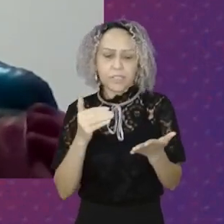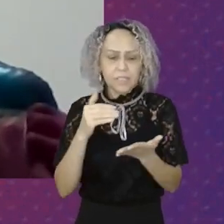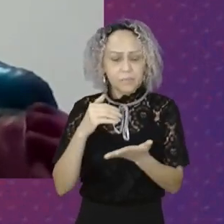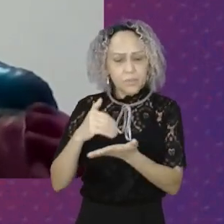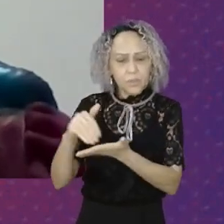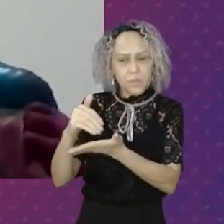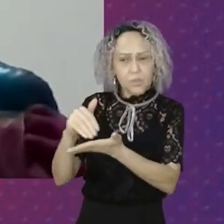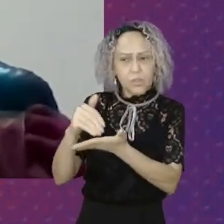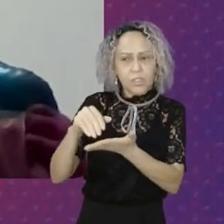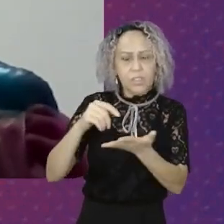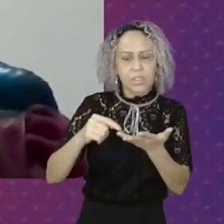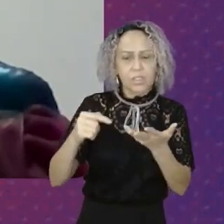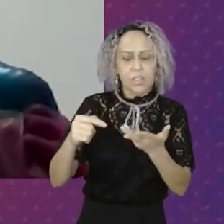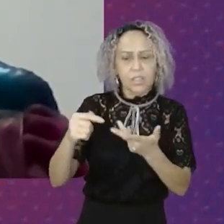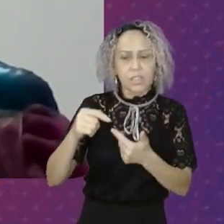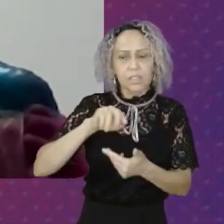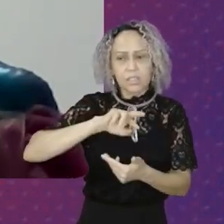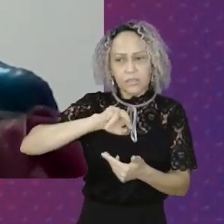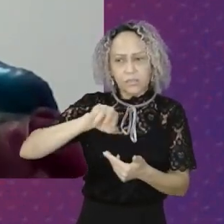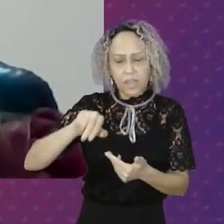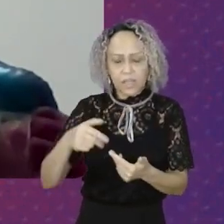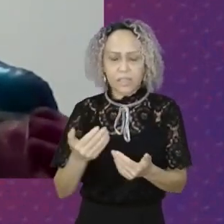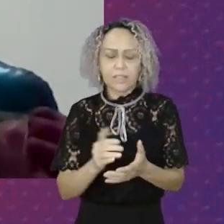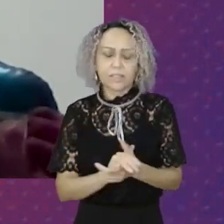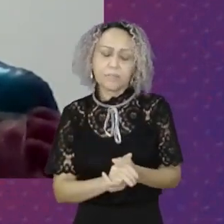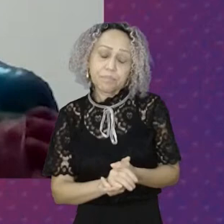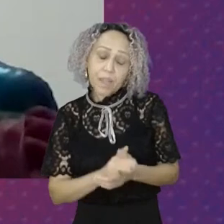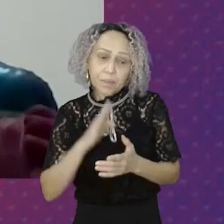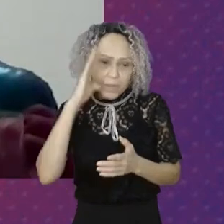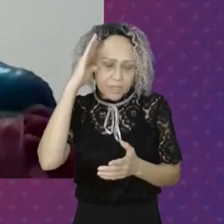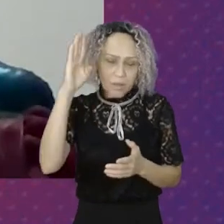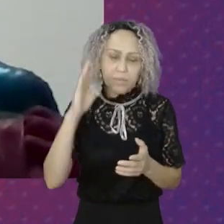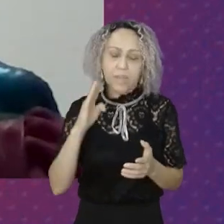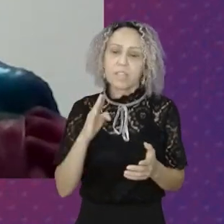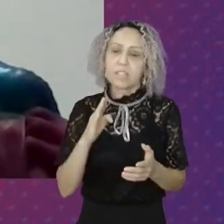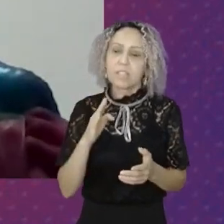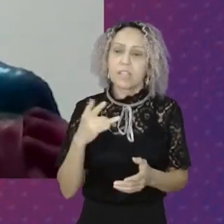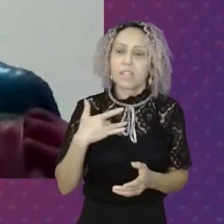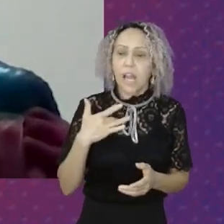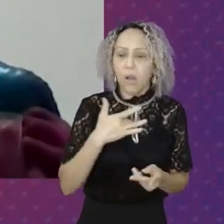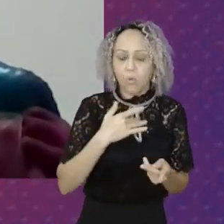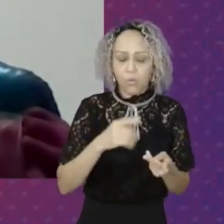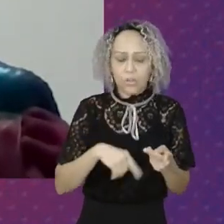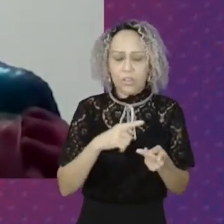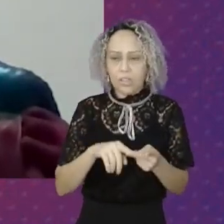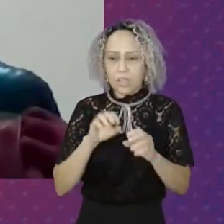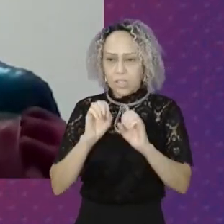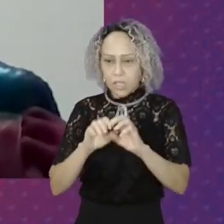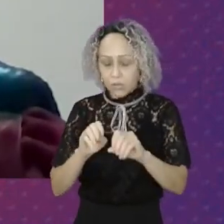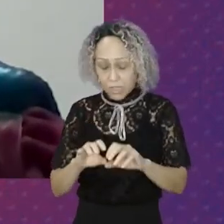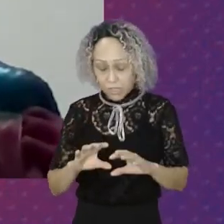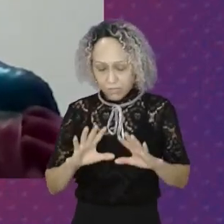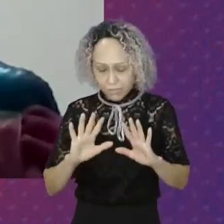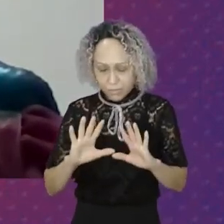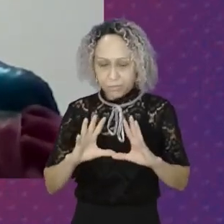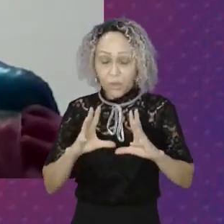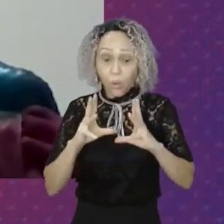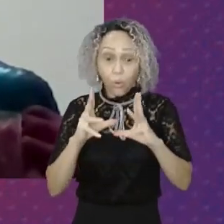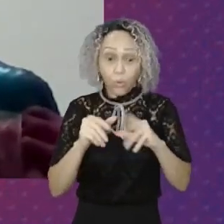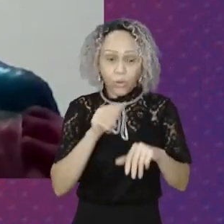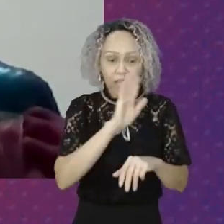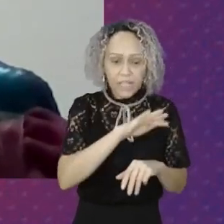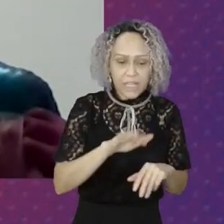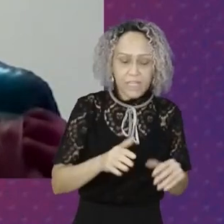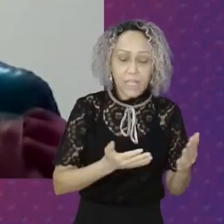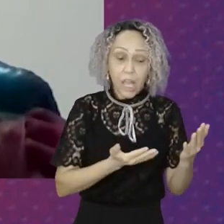secretarias, mais diretamente saúde e educação. Então, todas as crianças e jovens que estão